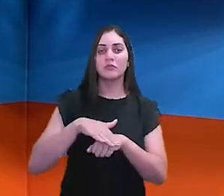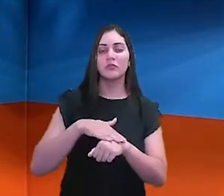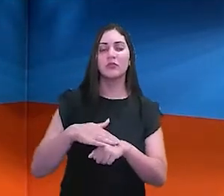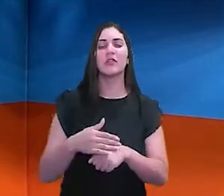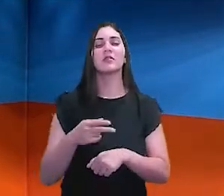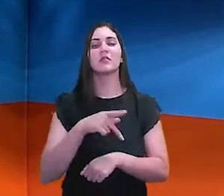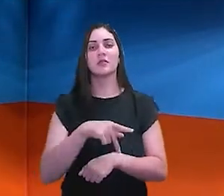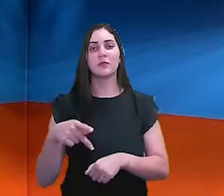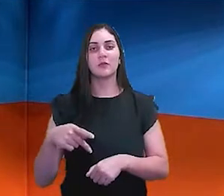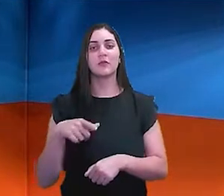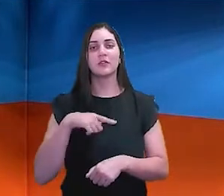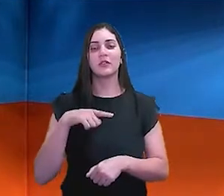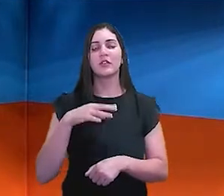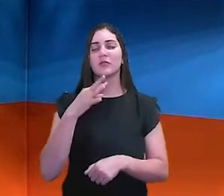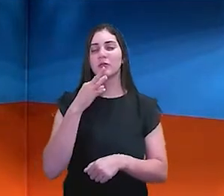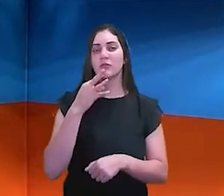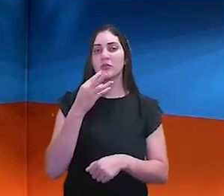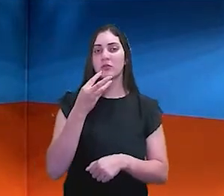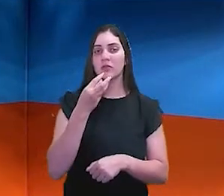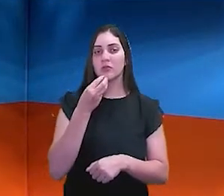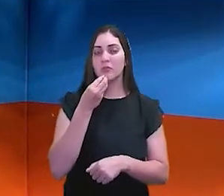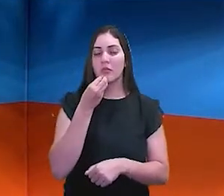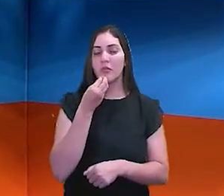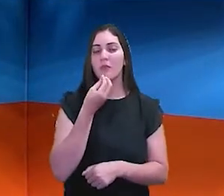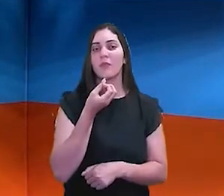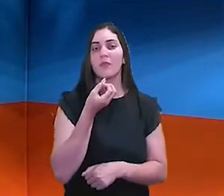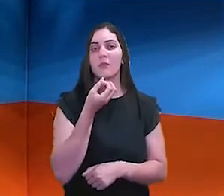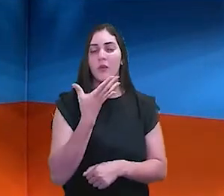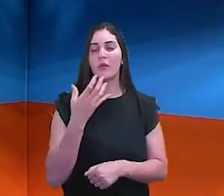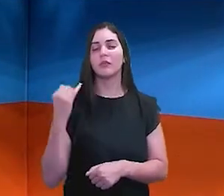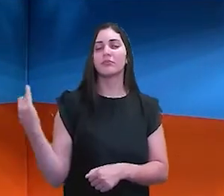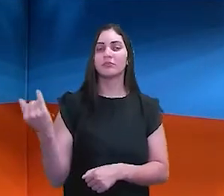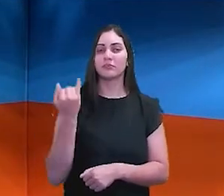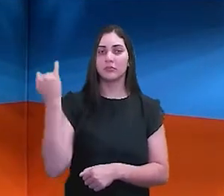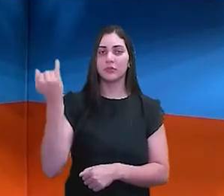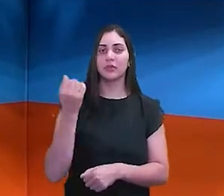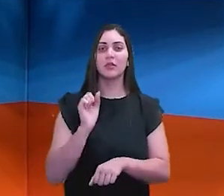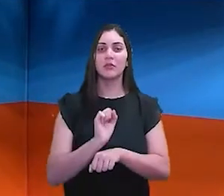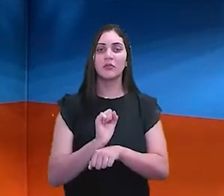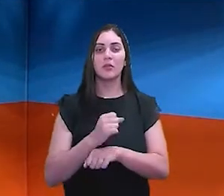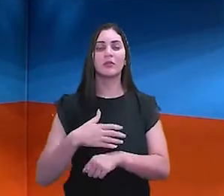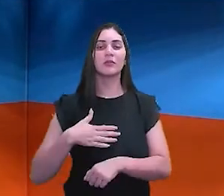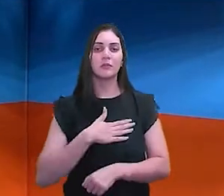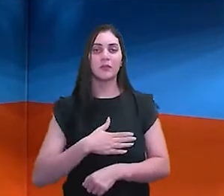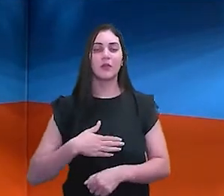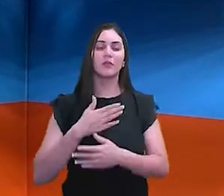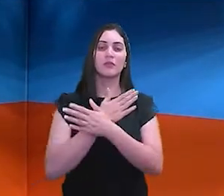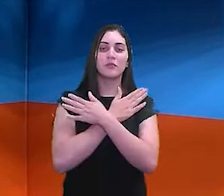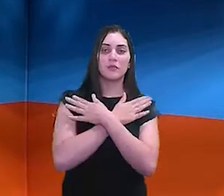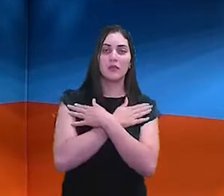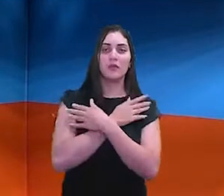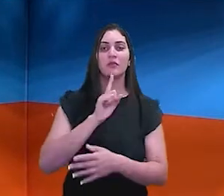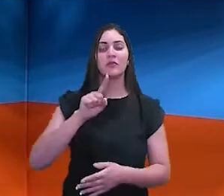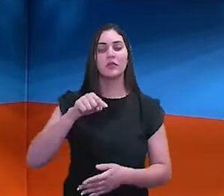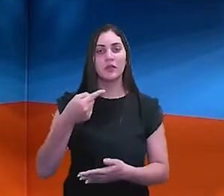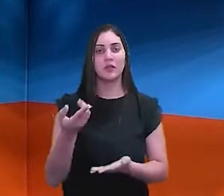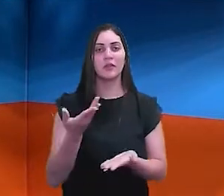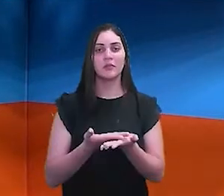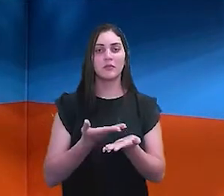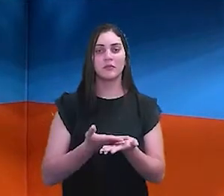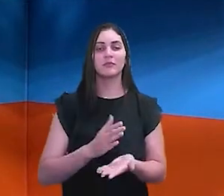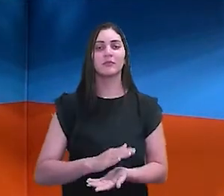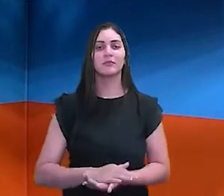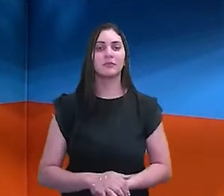que conhecimento, cada conhecimento é sempre muito mais importante. Eu espero que tenham gostado, um abraço e até a próxima aula.